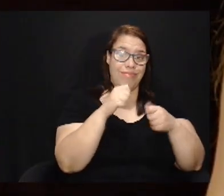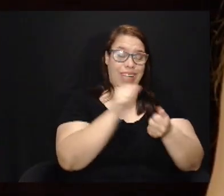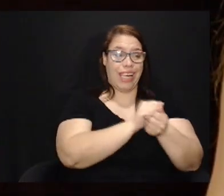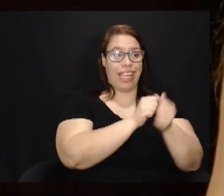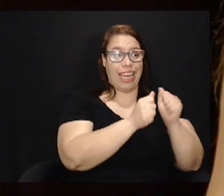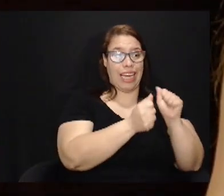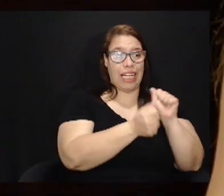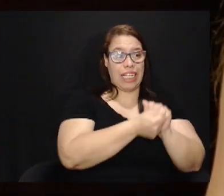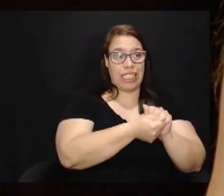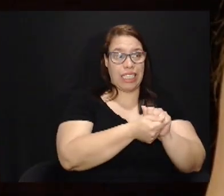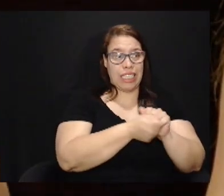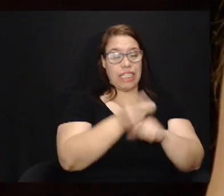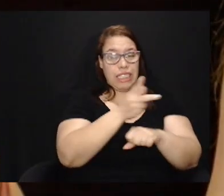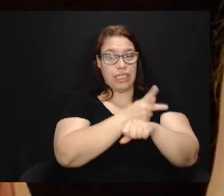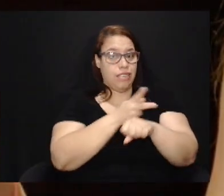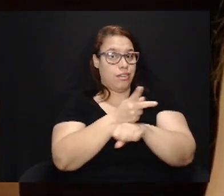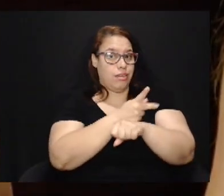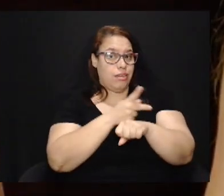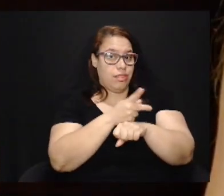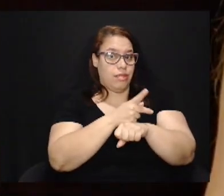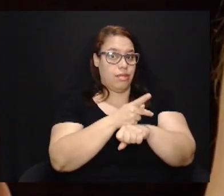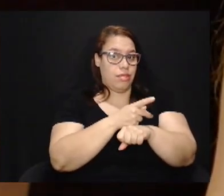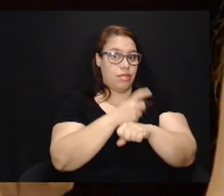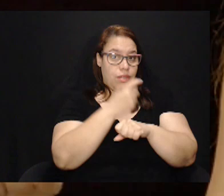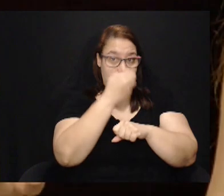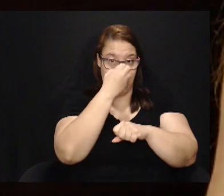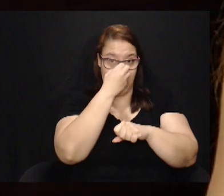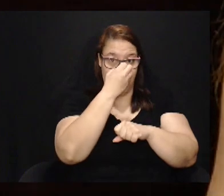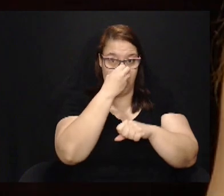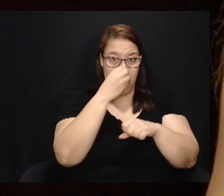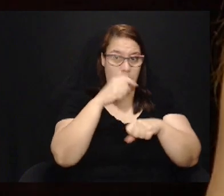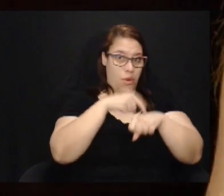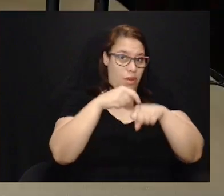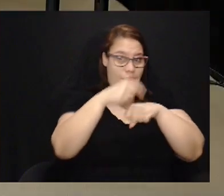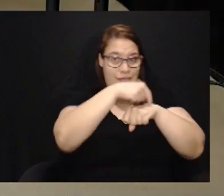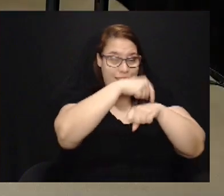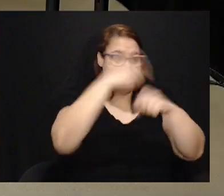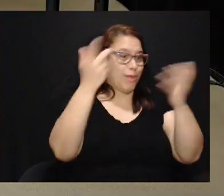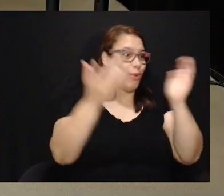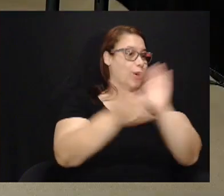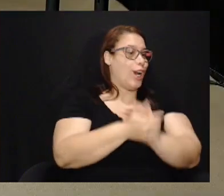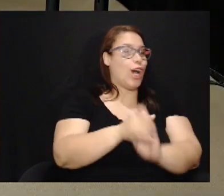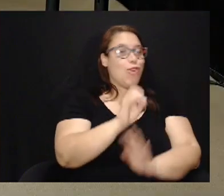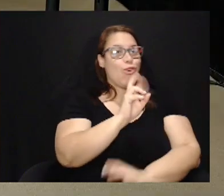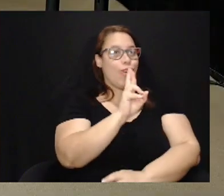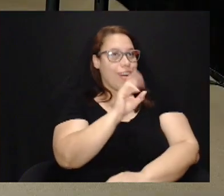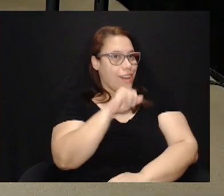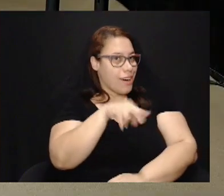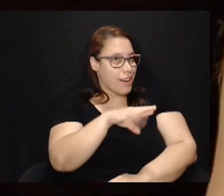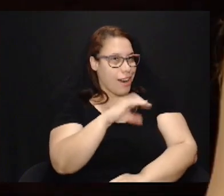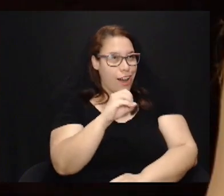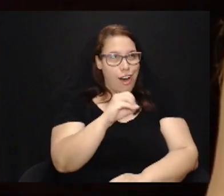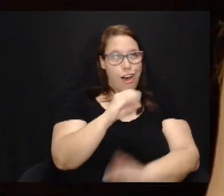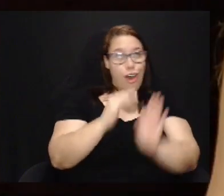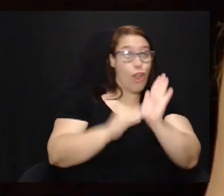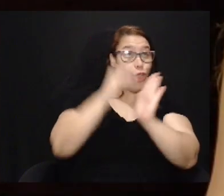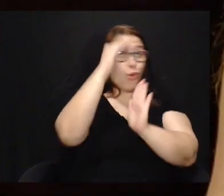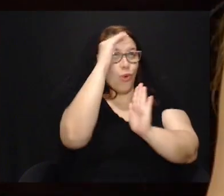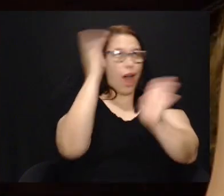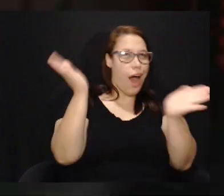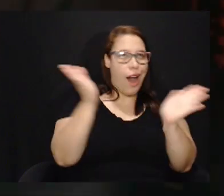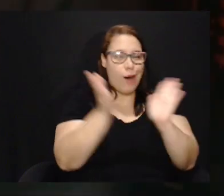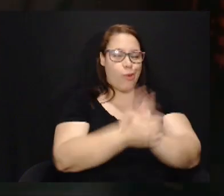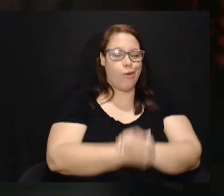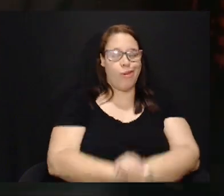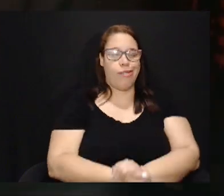busca pelo morango orgânico dos Alpes do Himalaia. Isso! Não existe essa necessidade, sem dúvida. Ai,